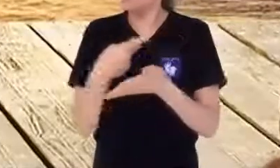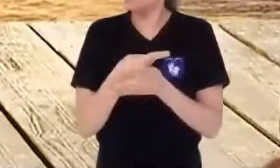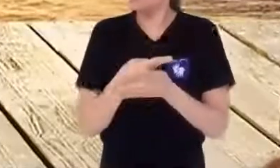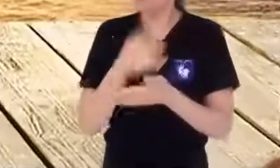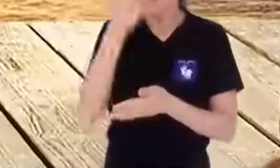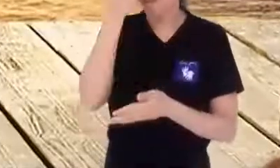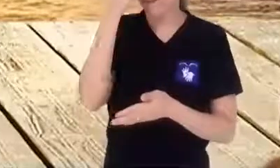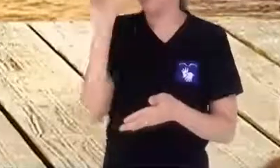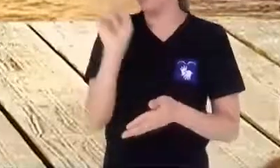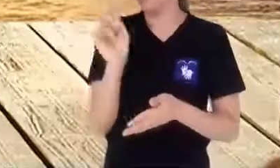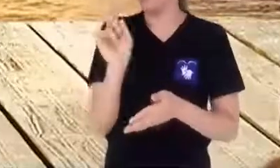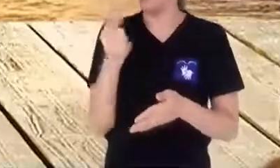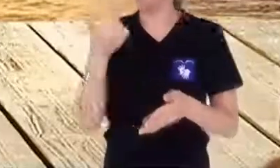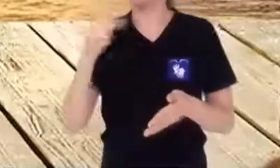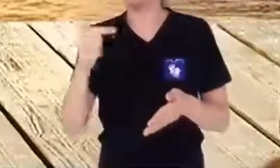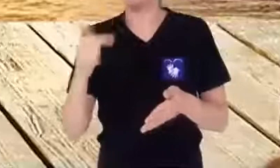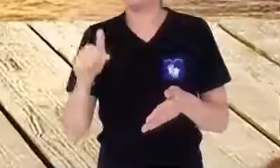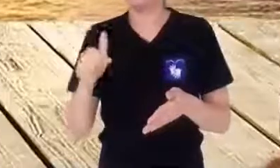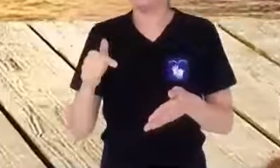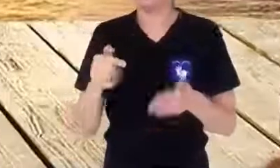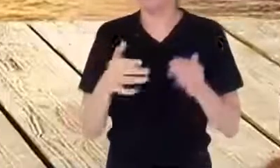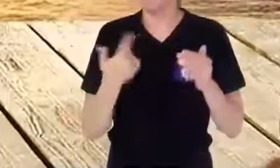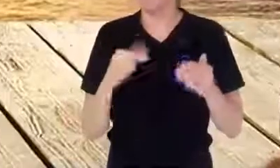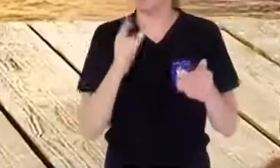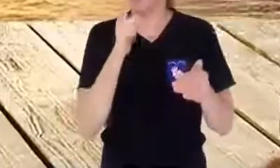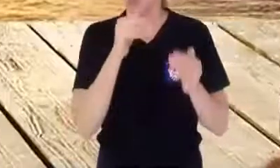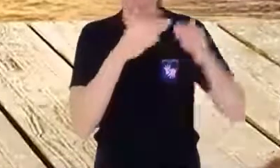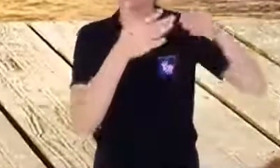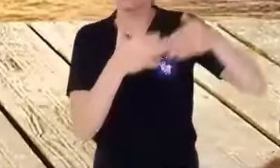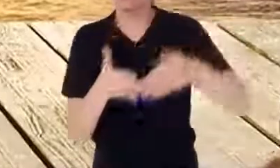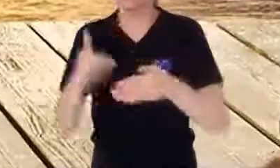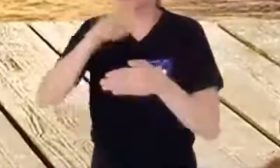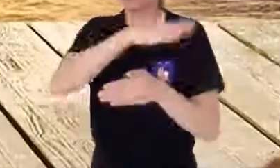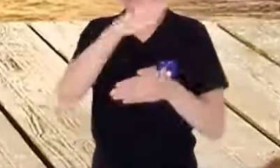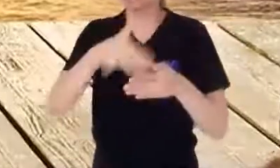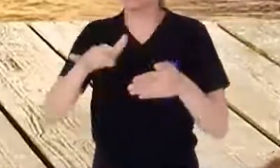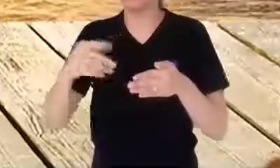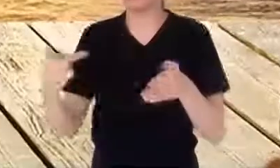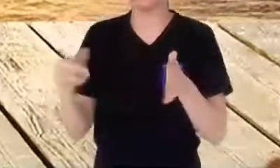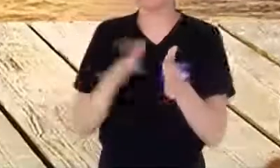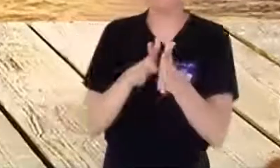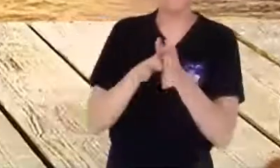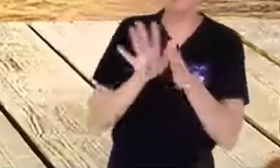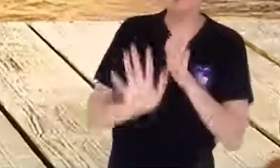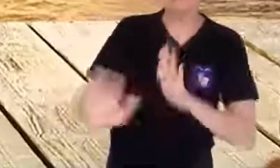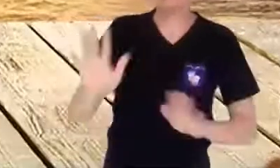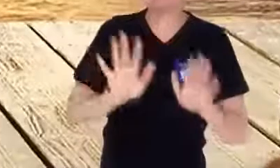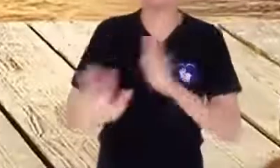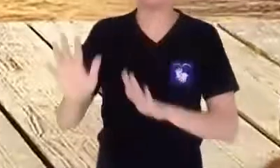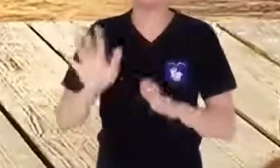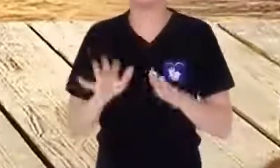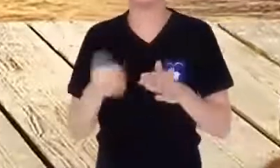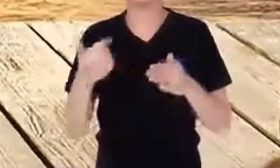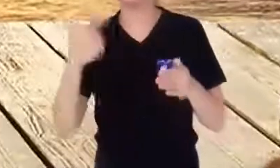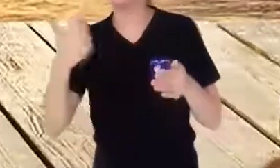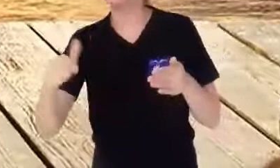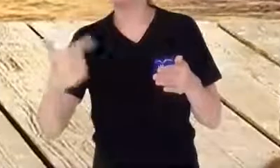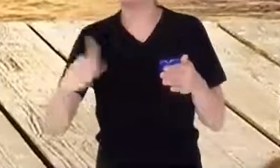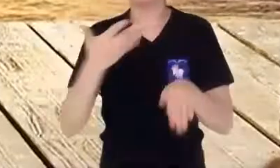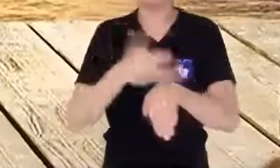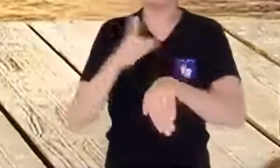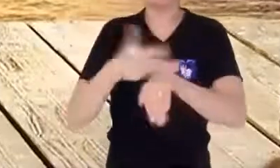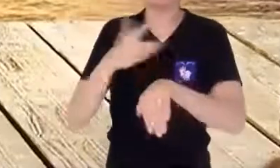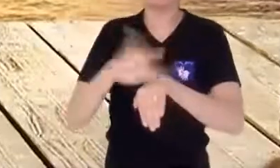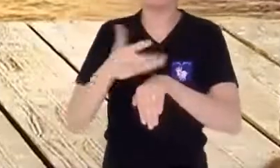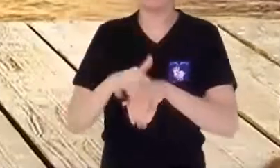tentar de novo. O mar pode te enganar, os rios podem te enganar. A gente tem que ser muito esperto. Tô pronto, capitão. O senhor tá certo, capitão. Mais uma vez, crianças. O senhor tá certo, capitão. Não podemos